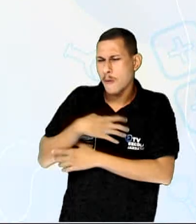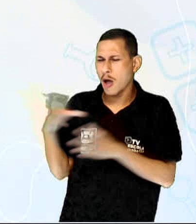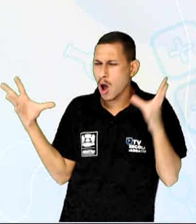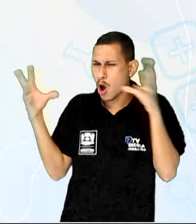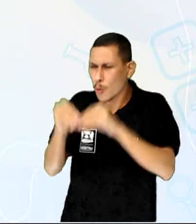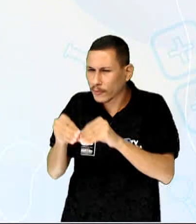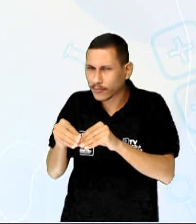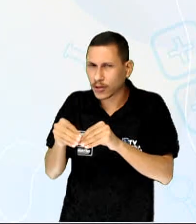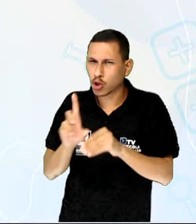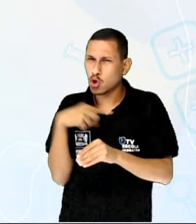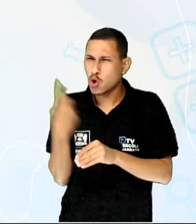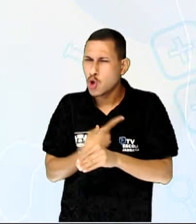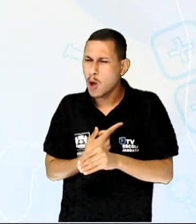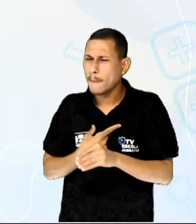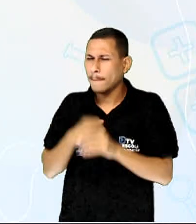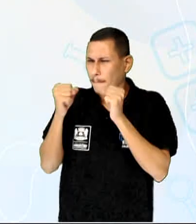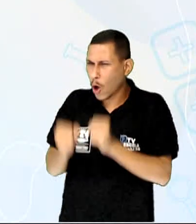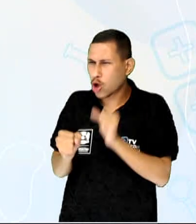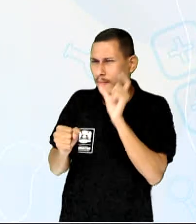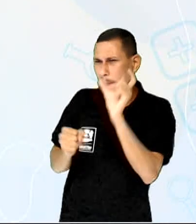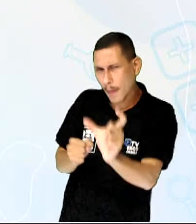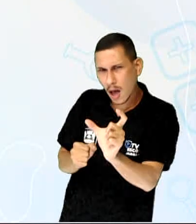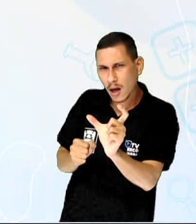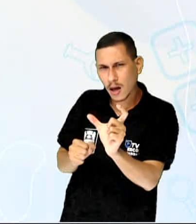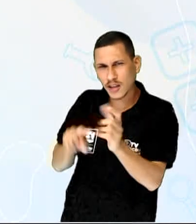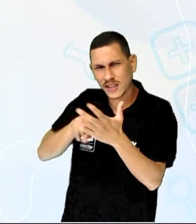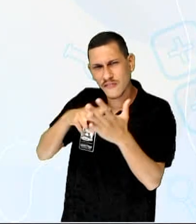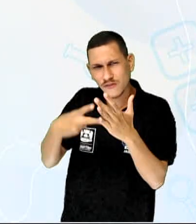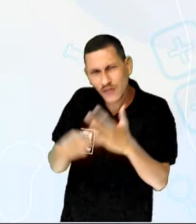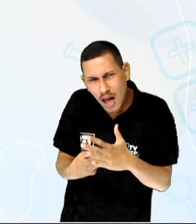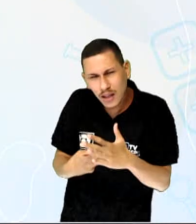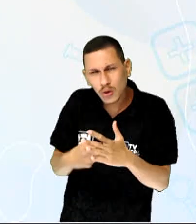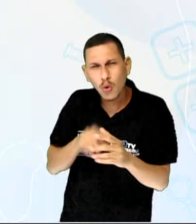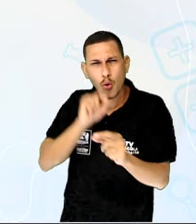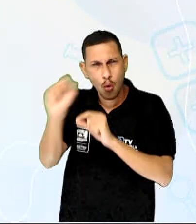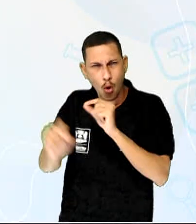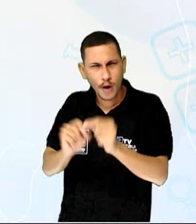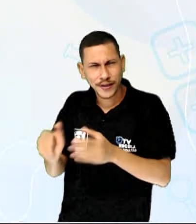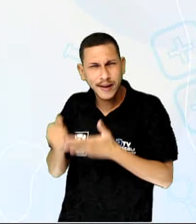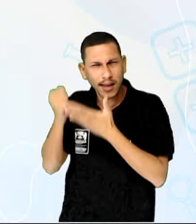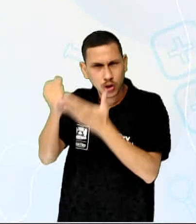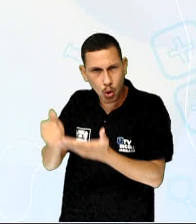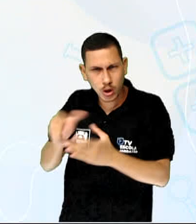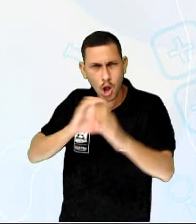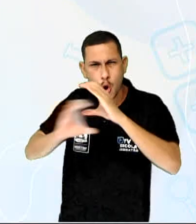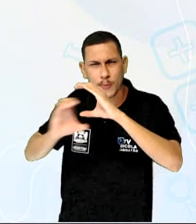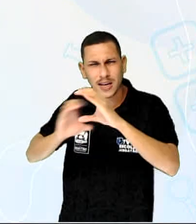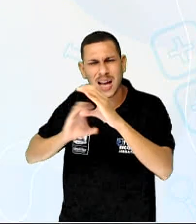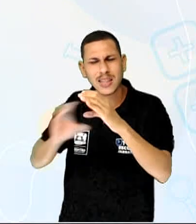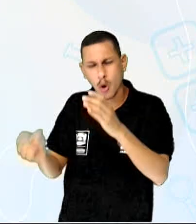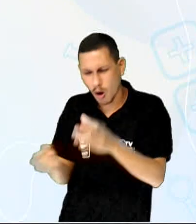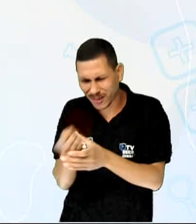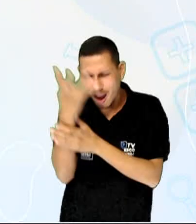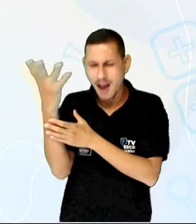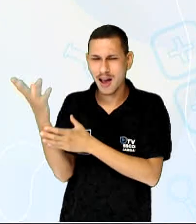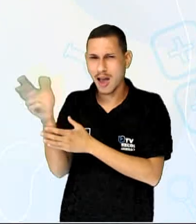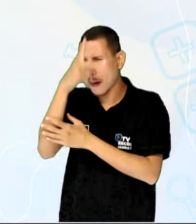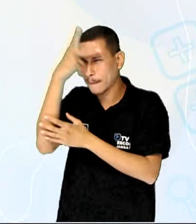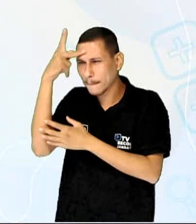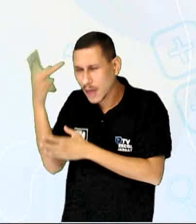Nós podemos definir como meios de comunicação os dispositivos que buscam gerar uma comunicação entre as